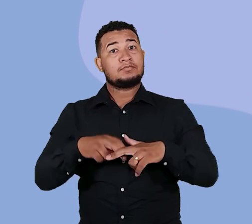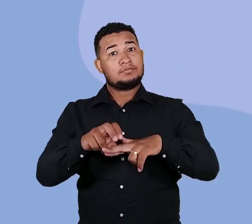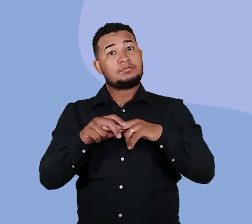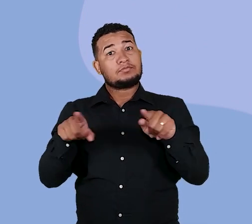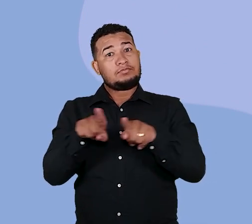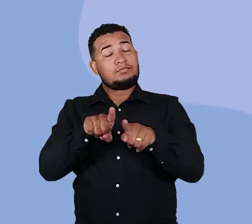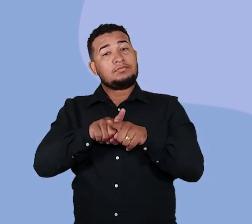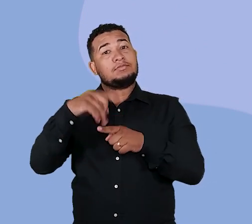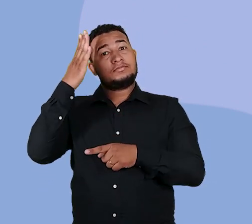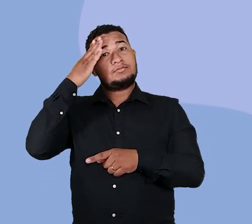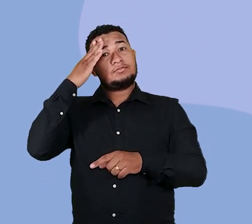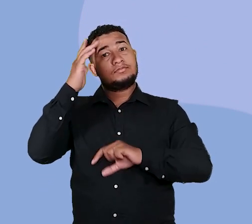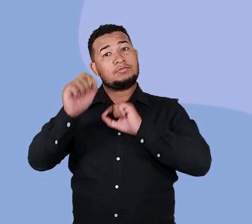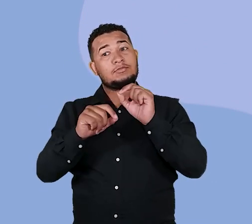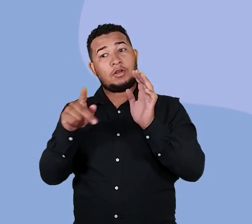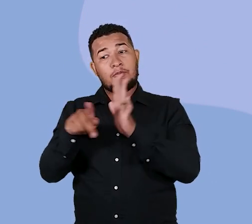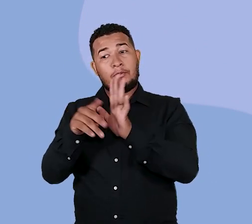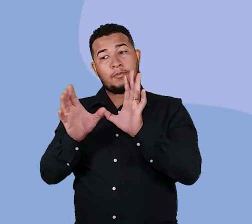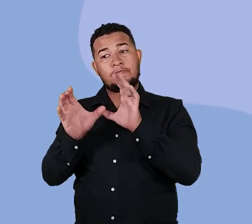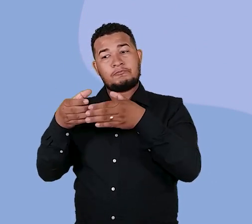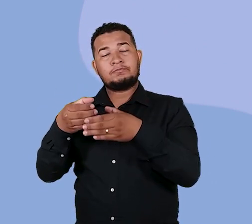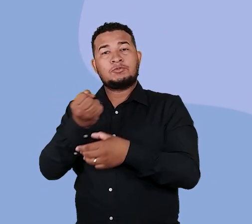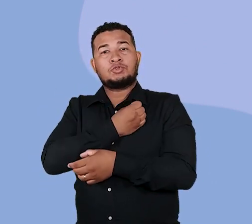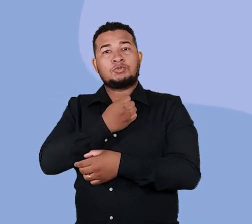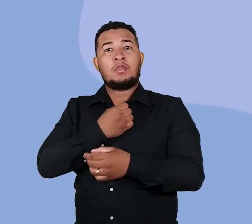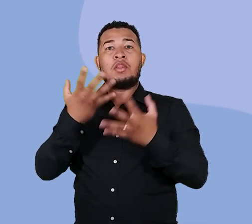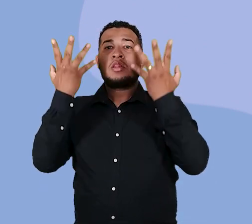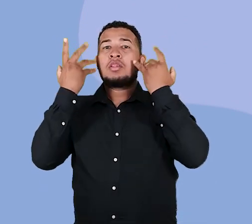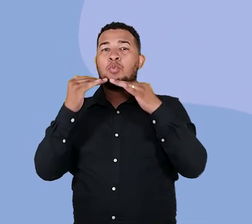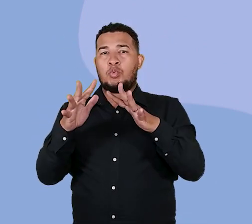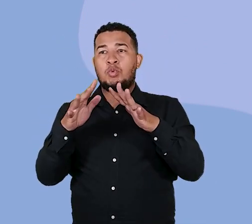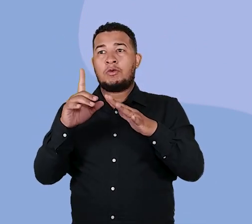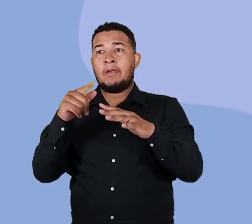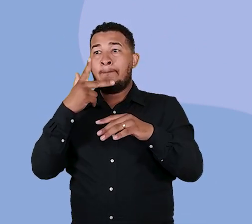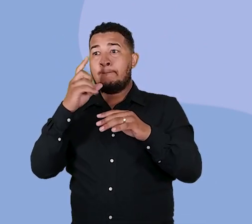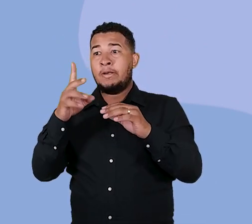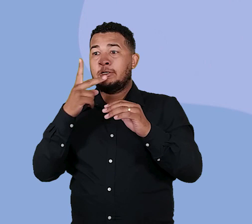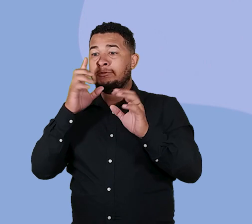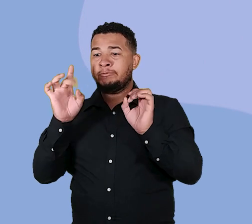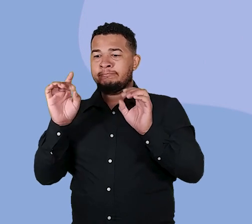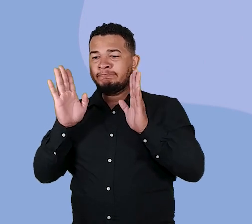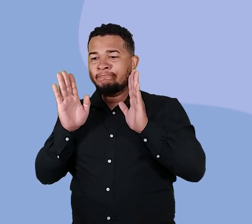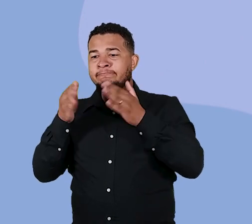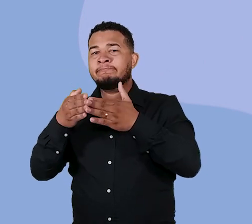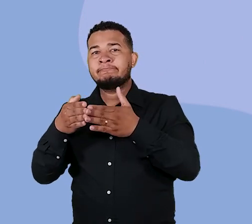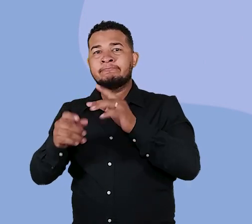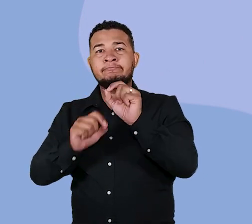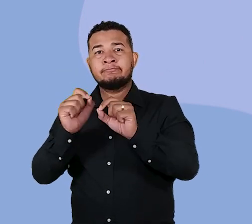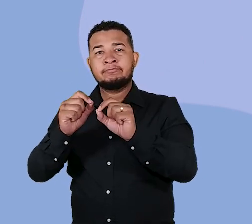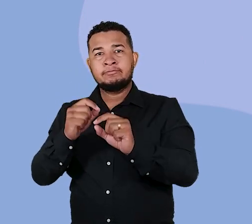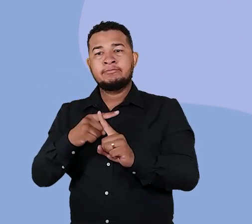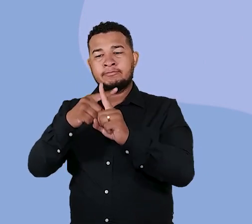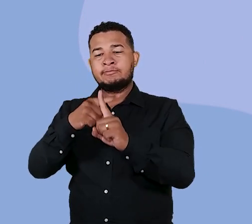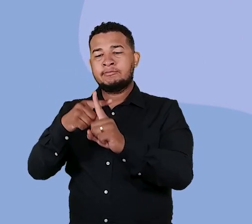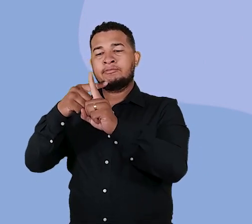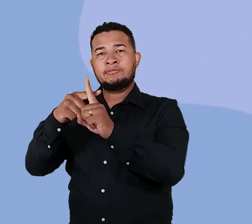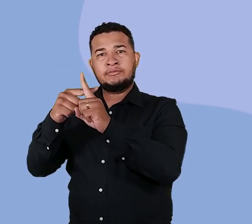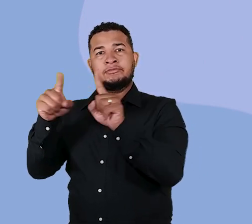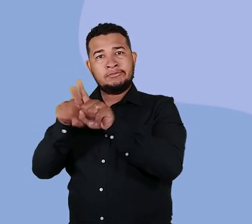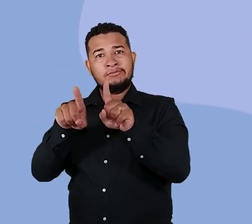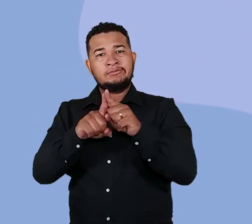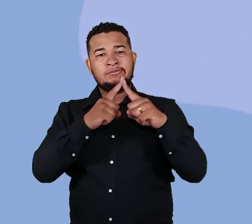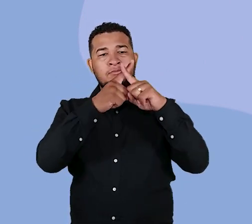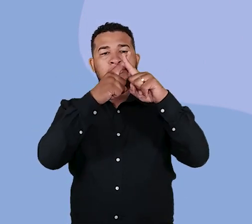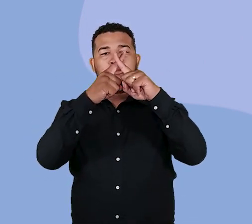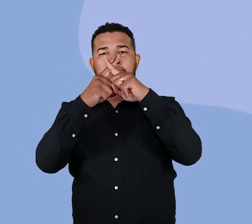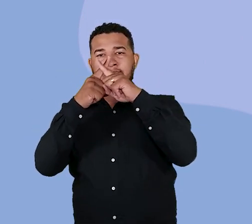Vale saber também que o conjunto dos números naturais é fechado para adição e multiplicação. O que quer